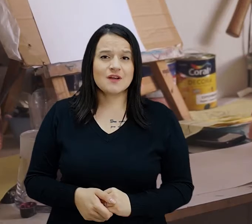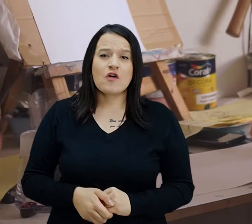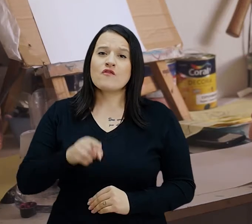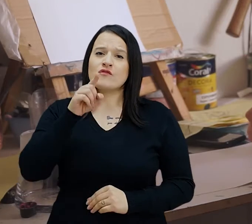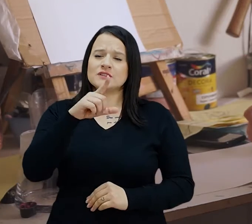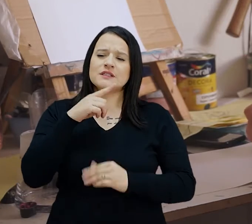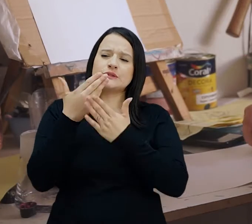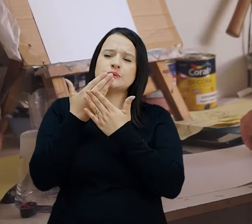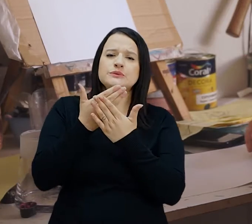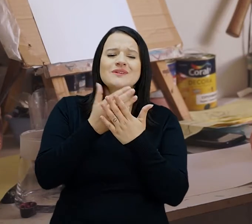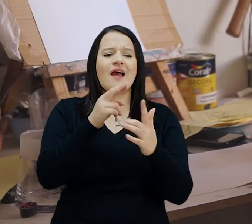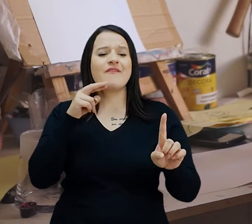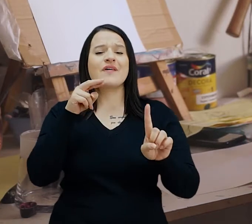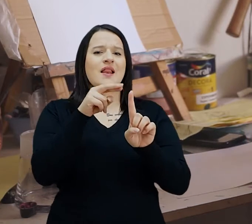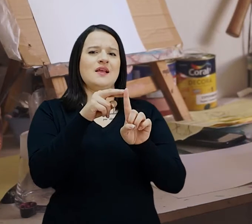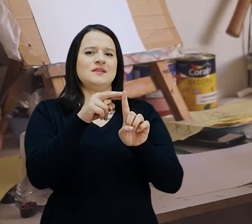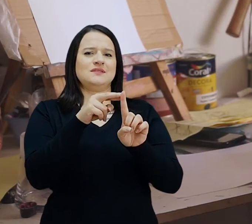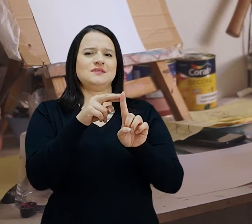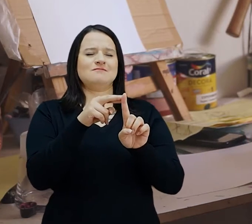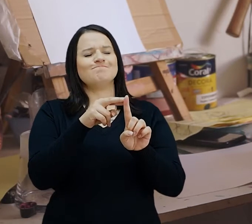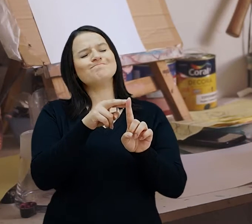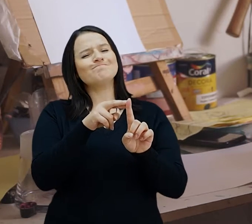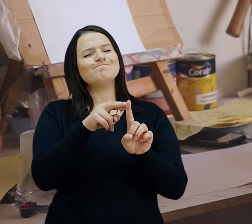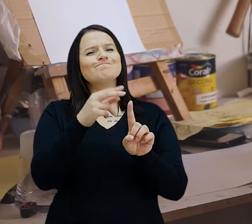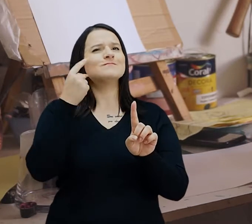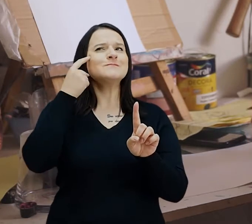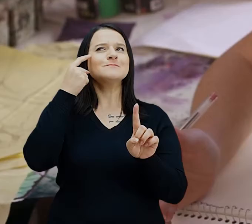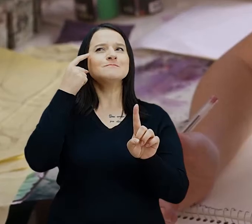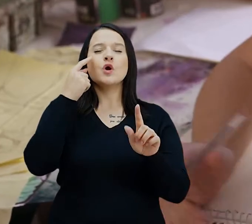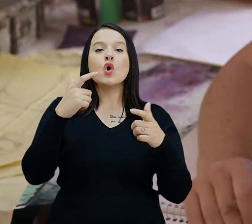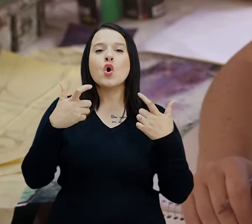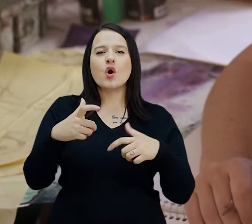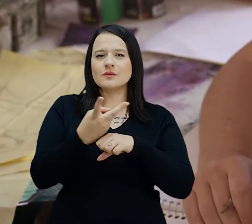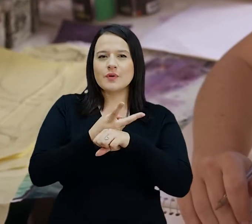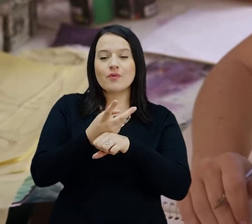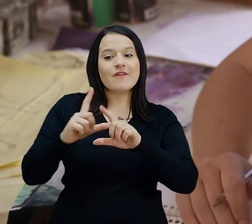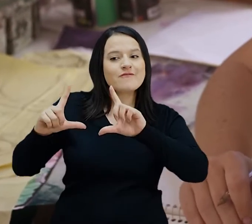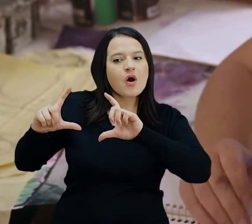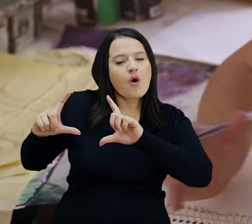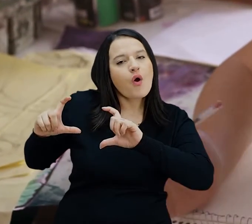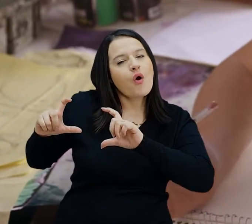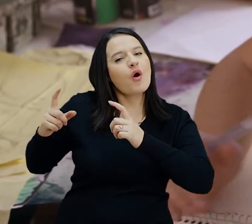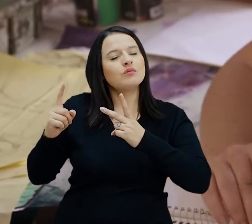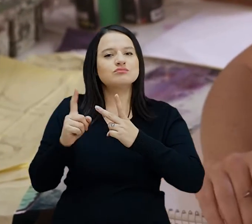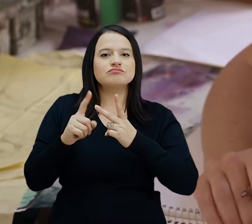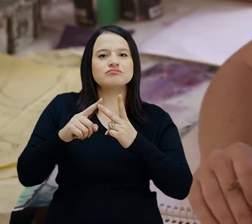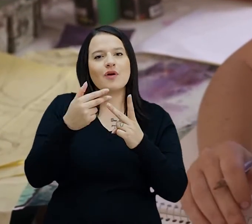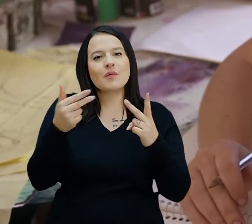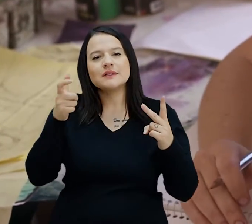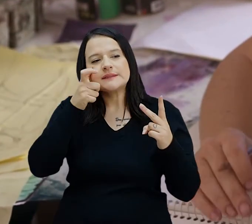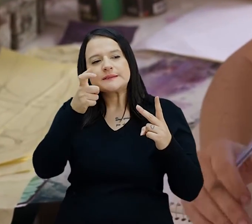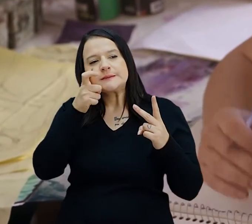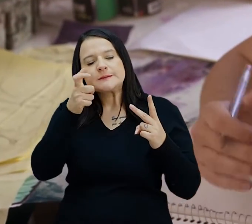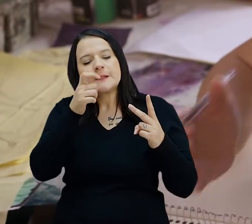a referência, alguma referência para você desenhar, é legal procurar fotos ou